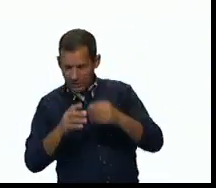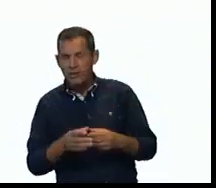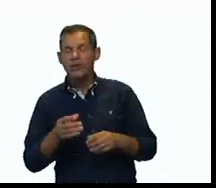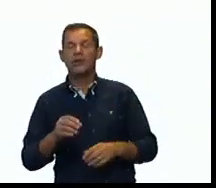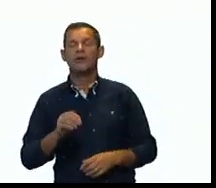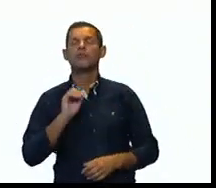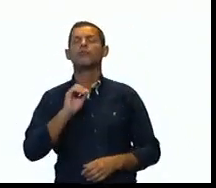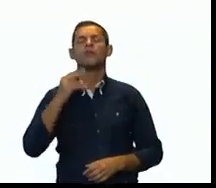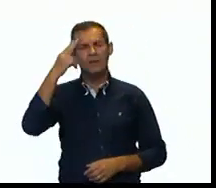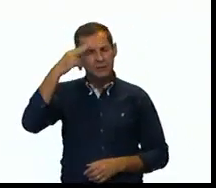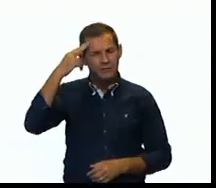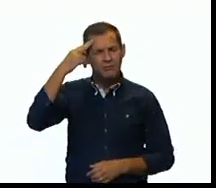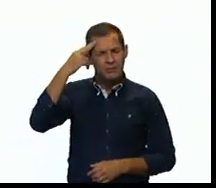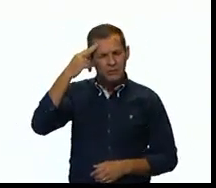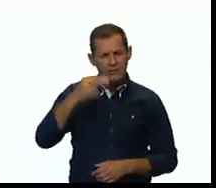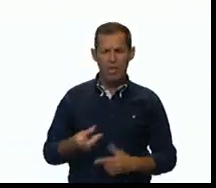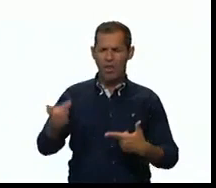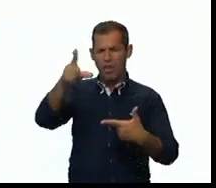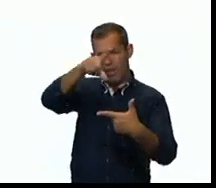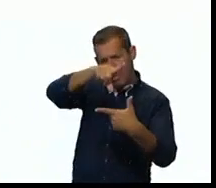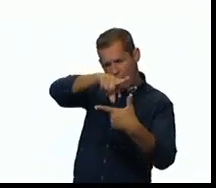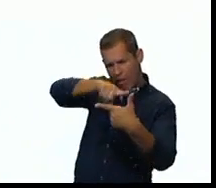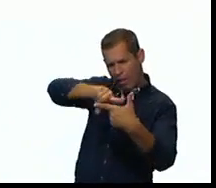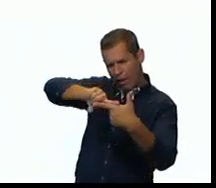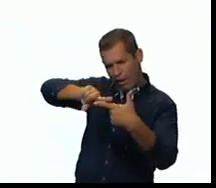ele pensou? Ele pensou em dividir